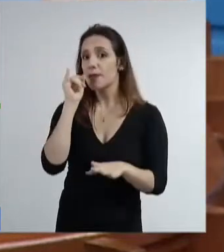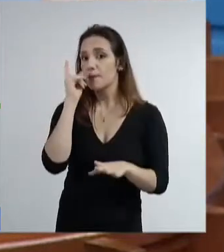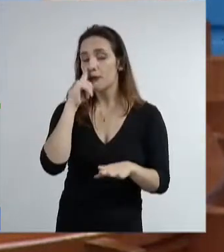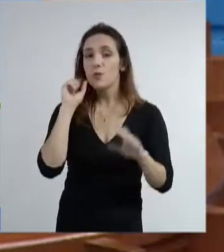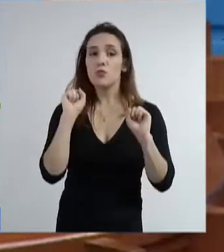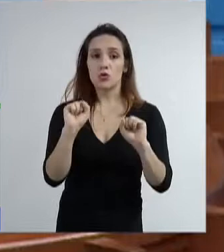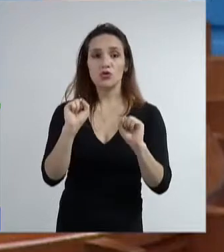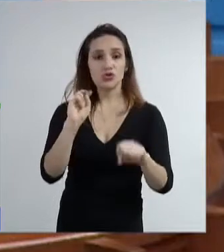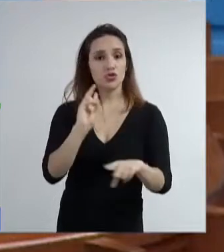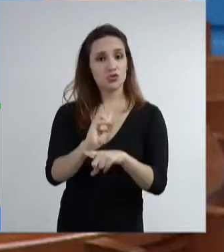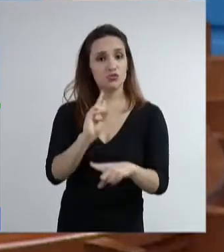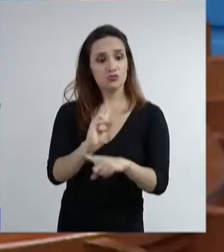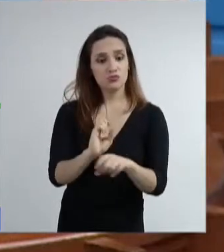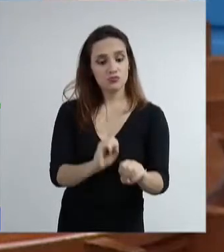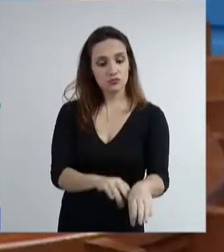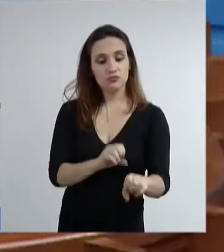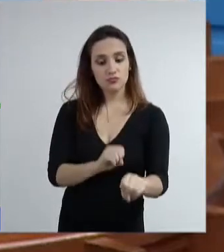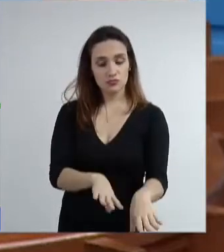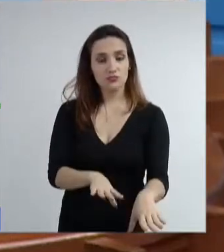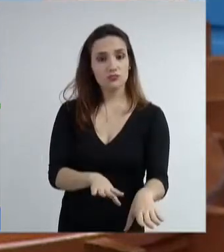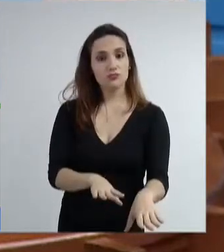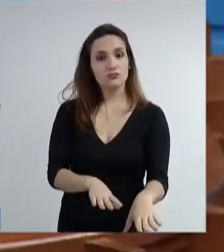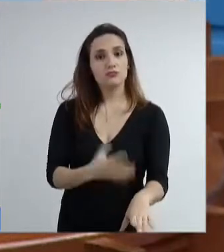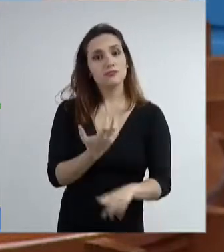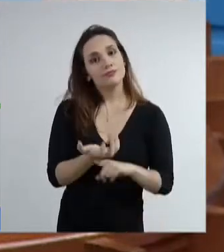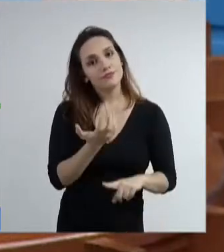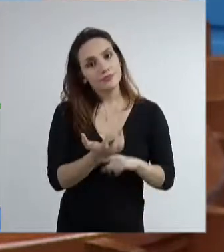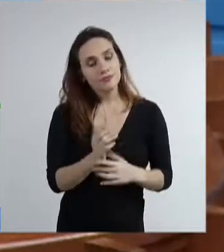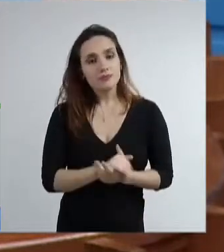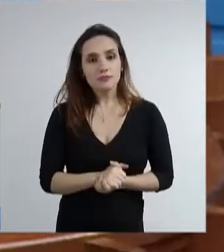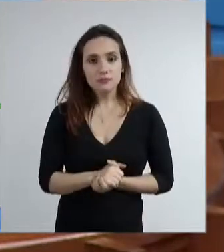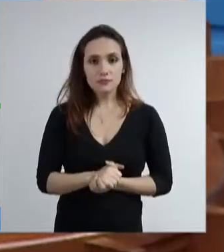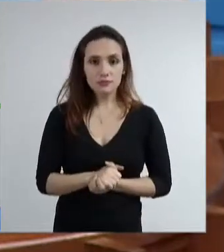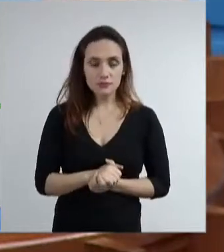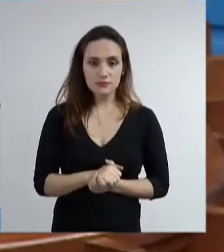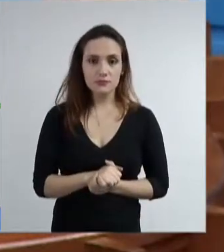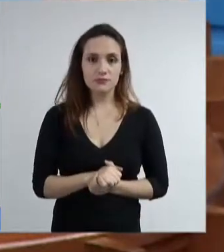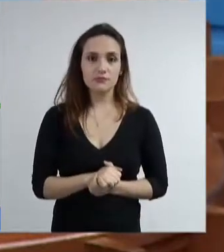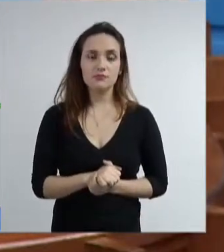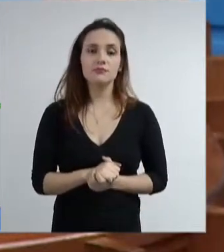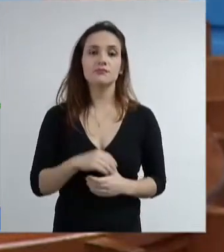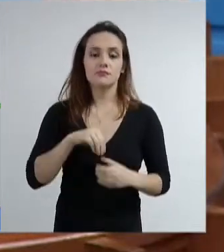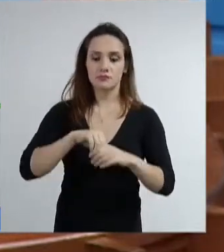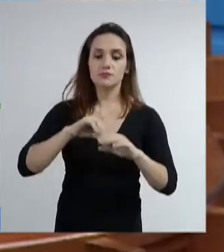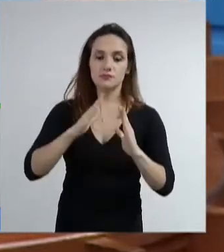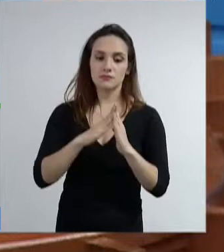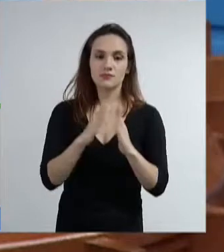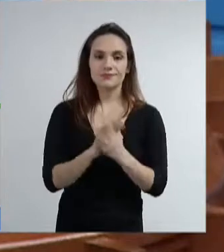deixa de lado a escola e os pais passam a ser os responsáveis pela educação do seu filho em casa.